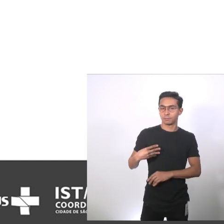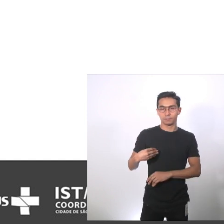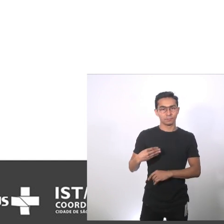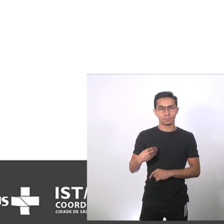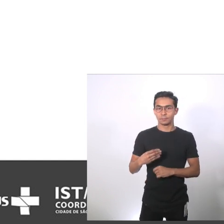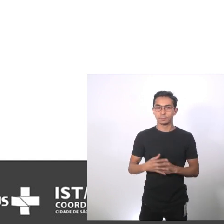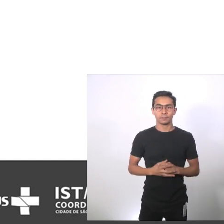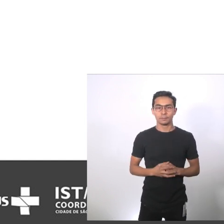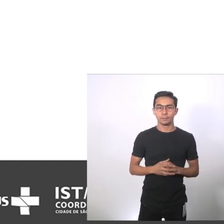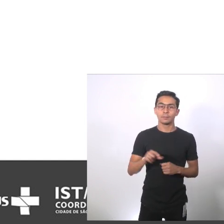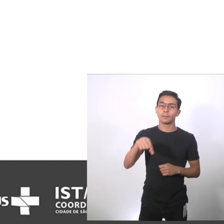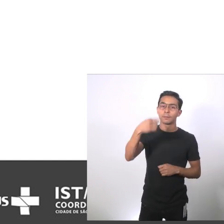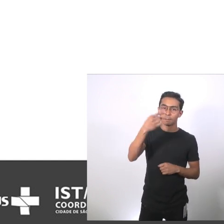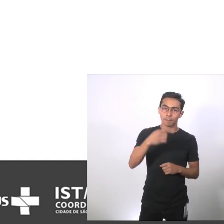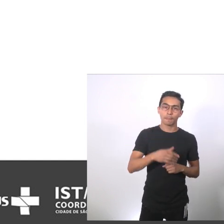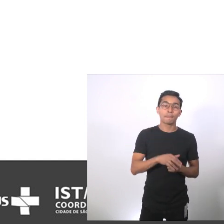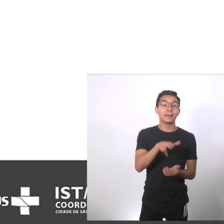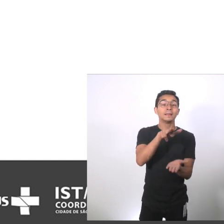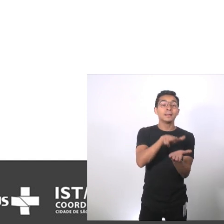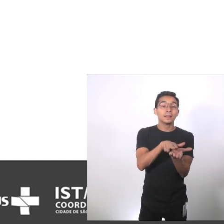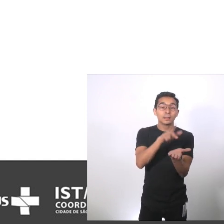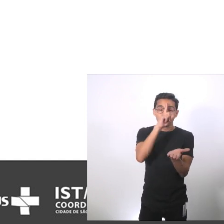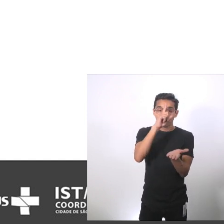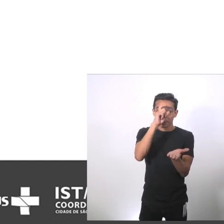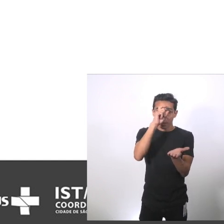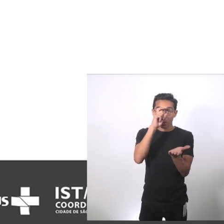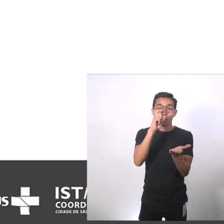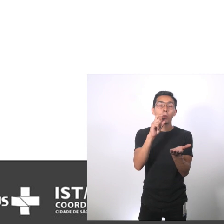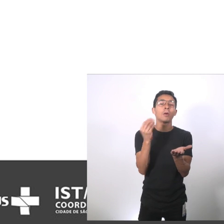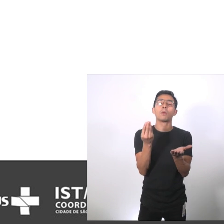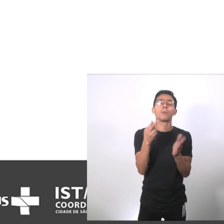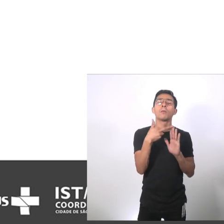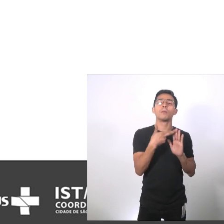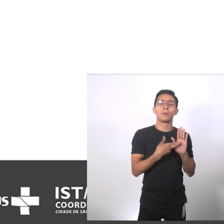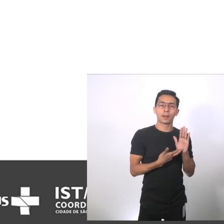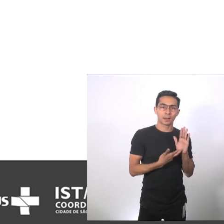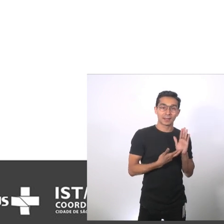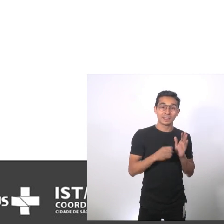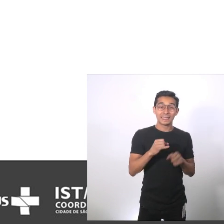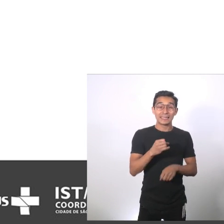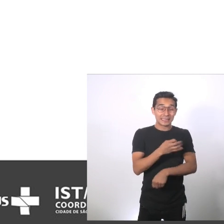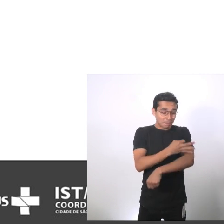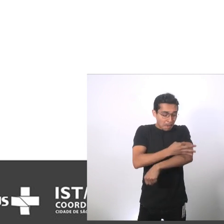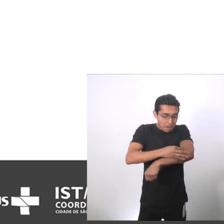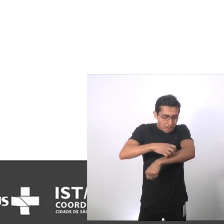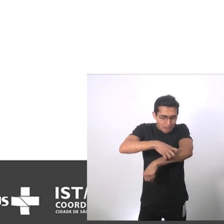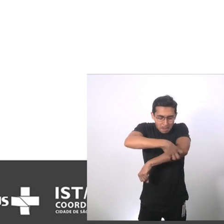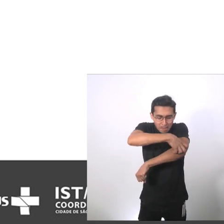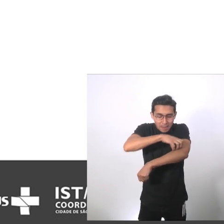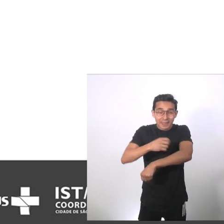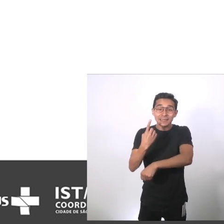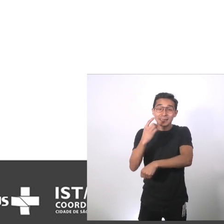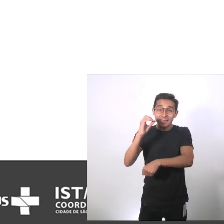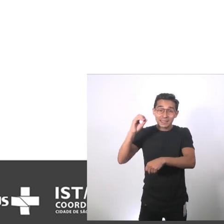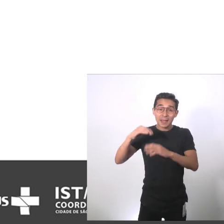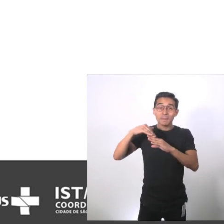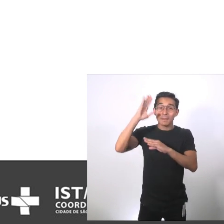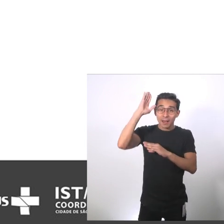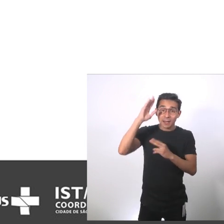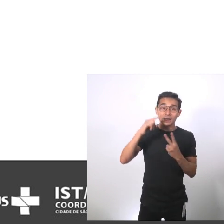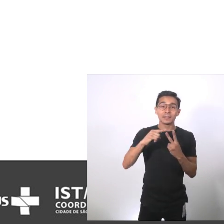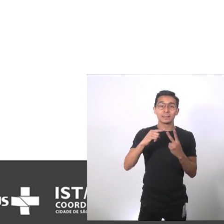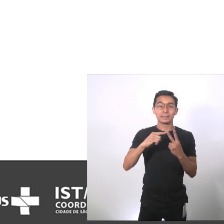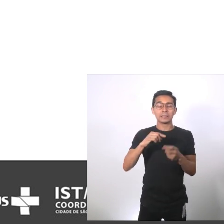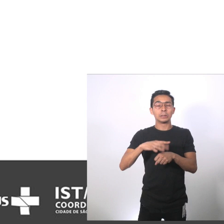critérios de internação? Critérios de internação: presença de mais de 100 lesões, instabilidade clínica,